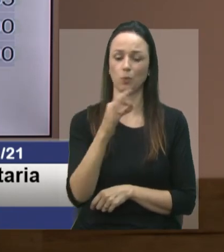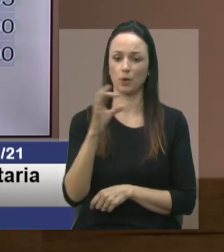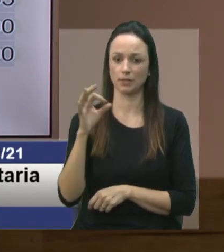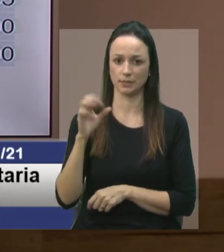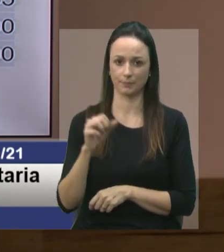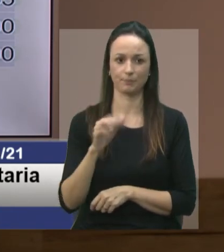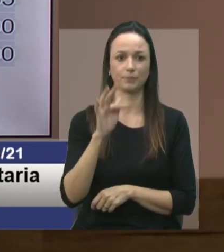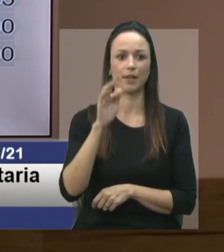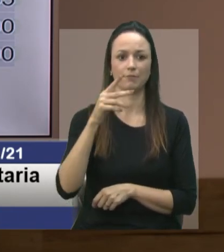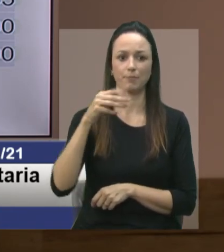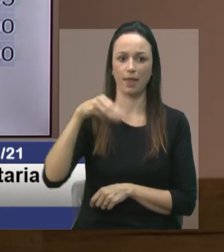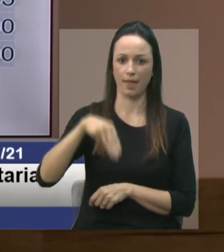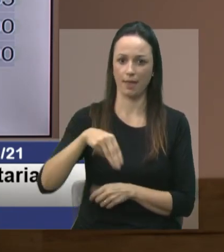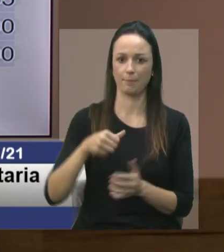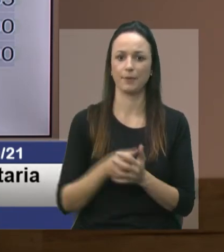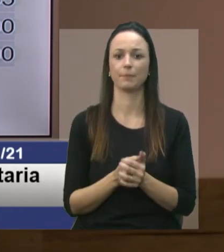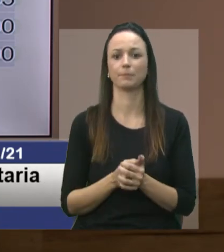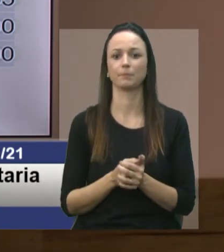R$ 74.400.000, FPM,